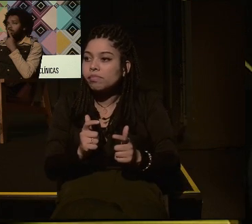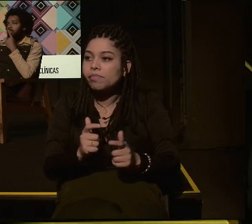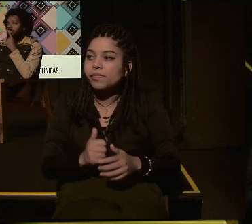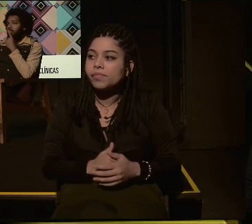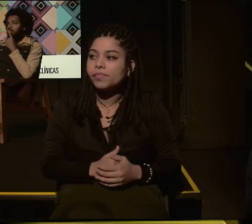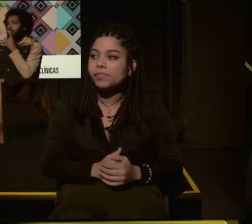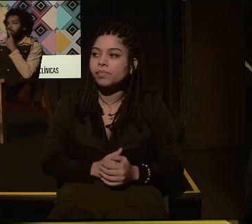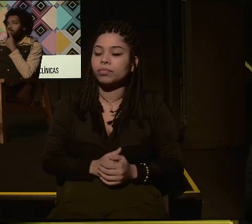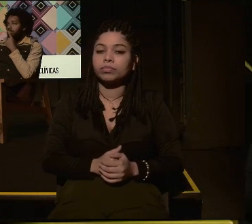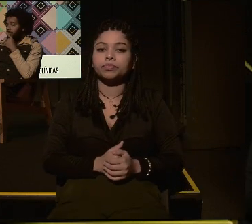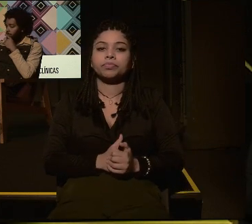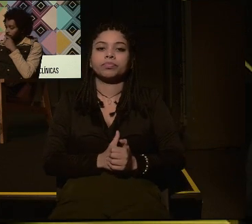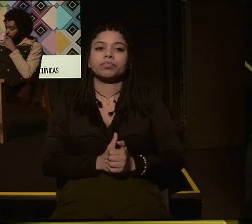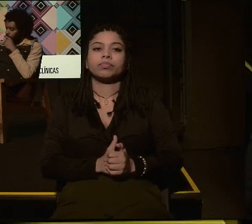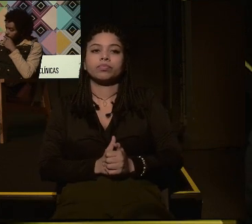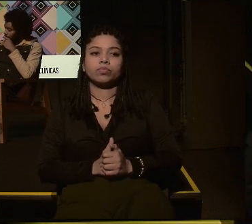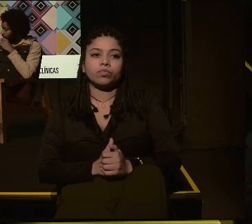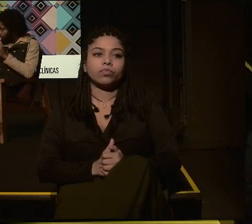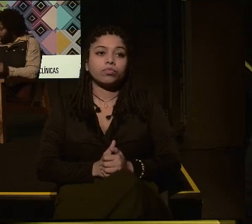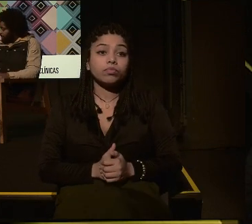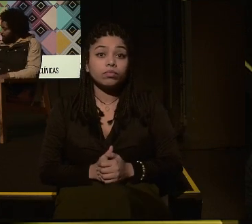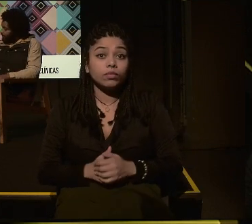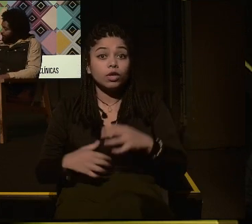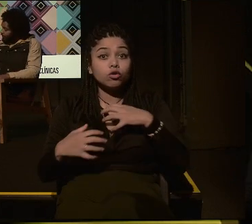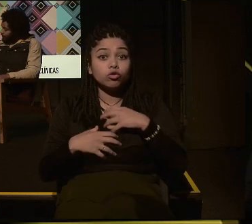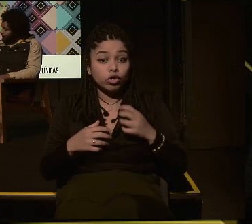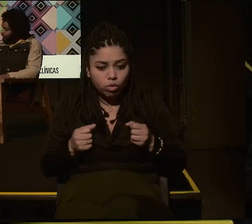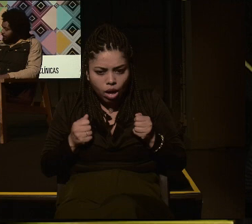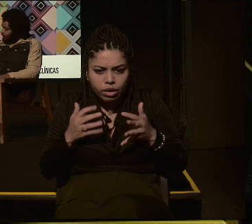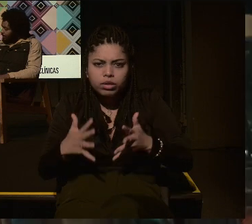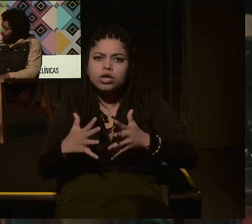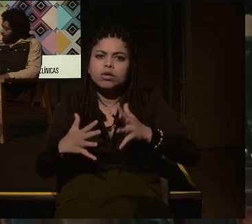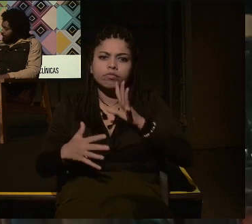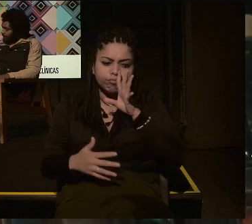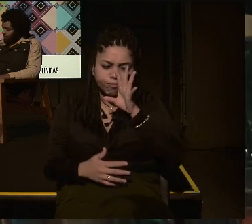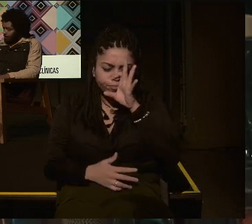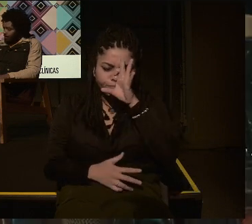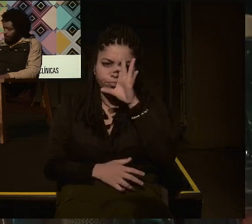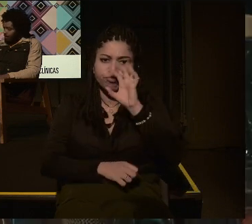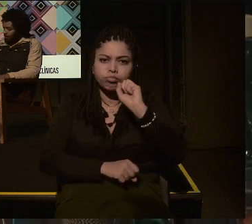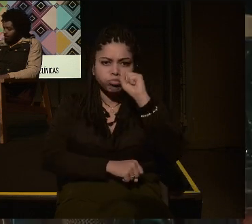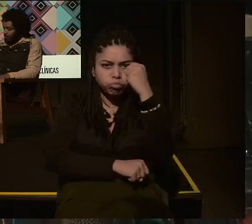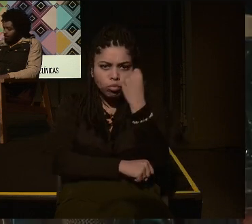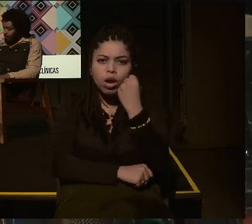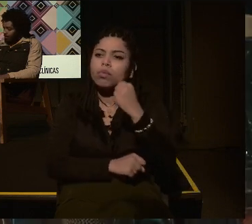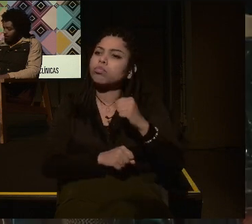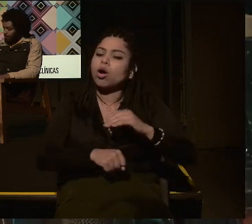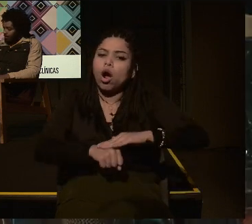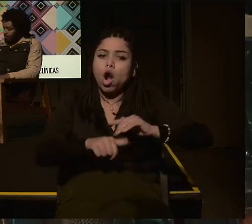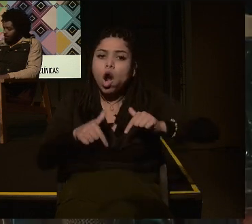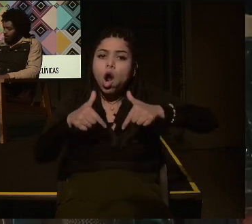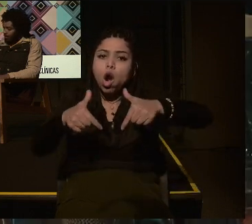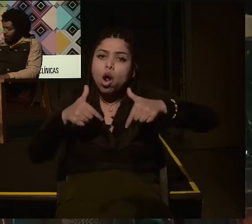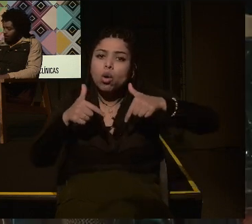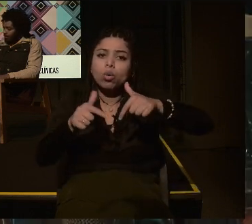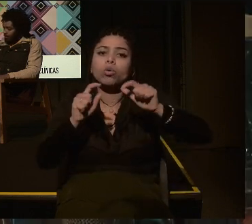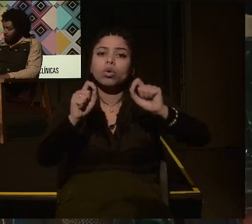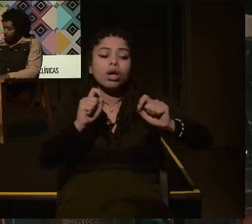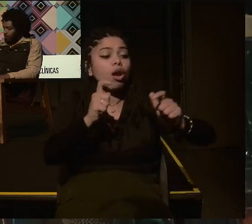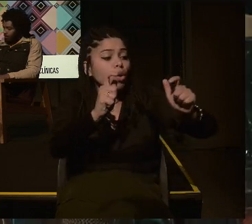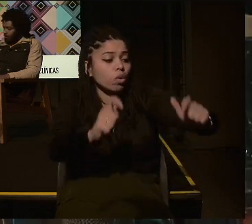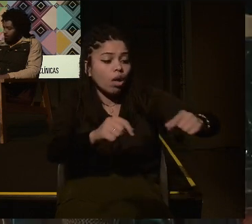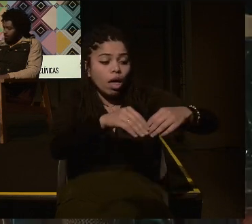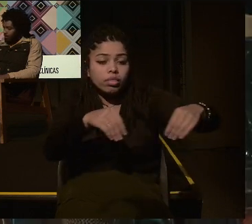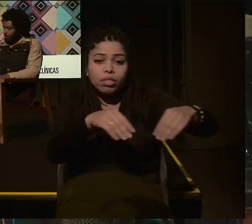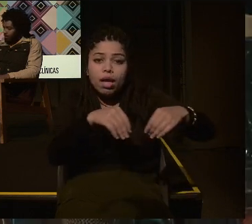clamam de modo ativo e resistente pelo direito de demarcação de terra. Mas